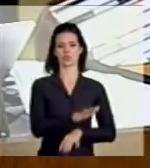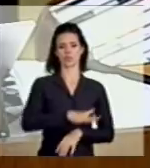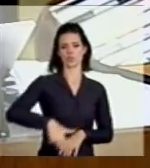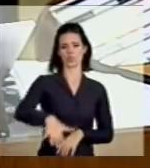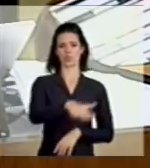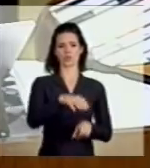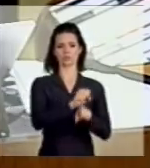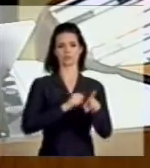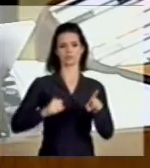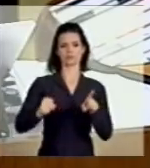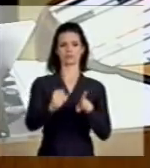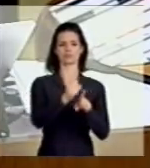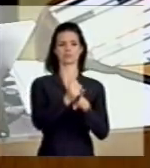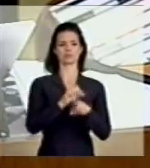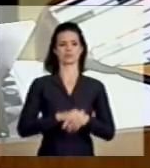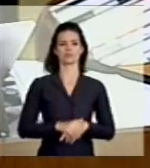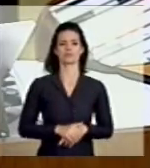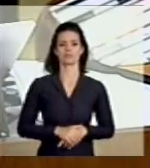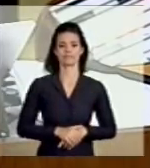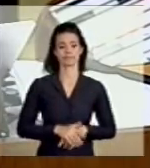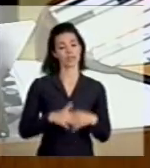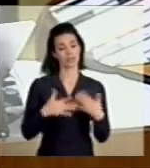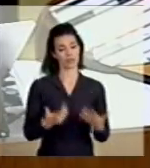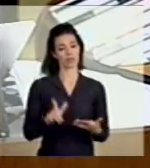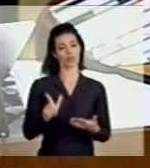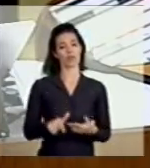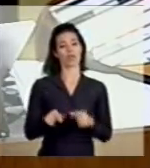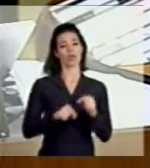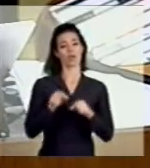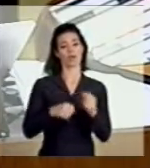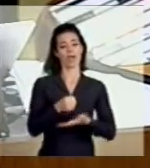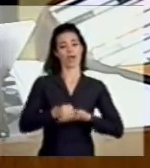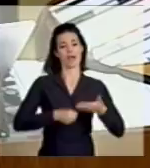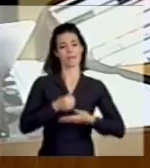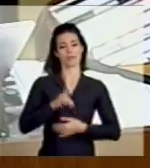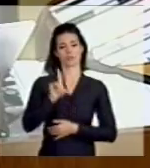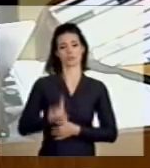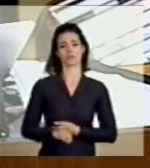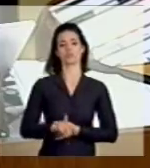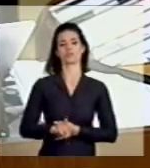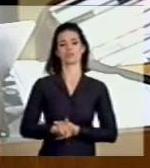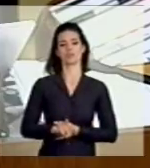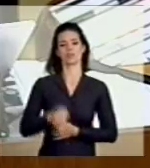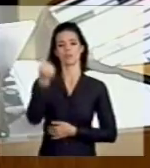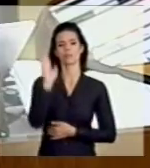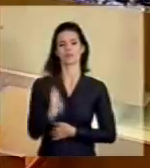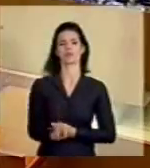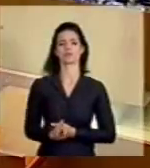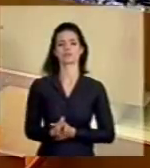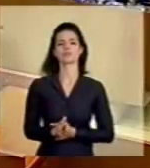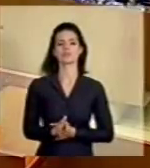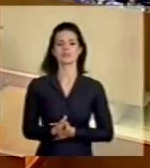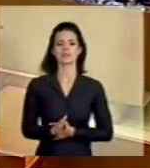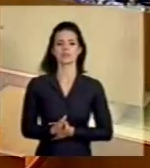constituem alguns dos mais importantes pilares do processo coletivo brasileiro, com vistas a garantir